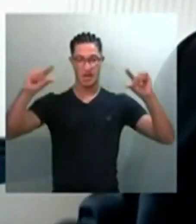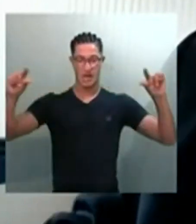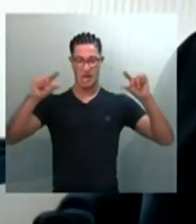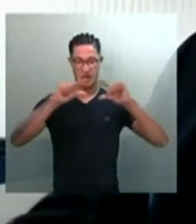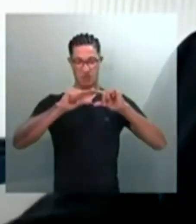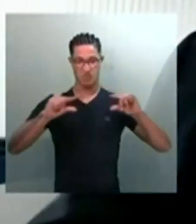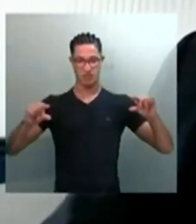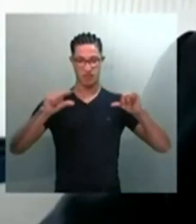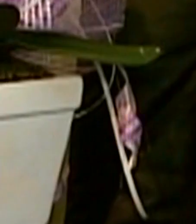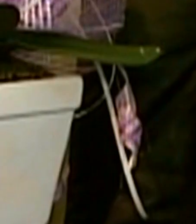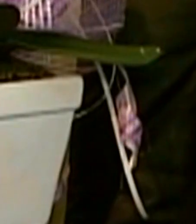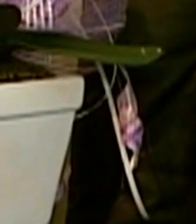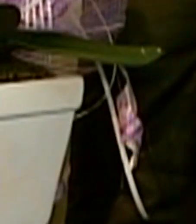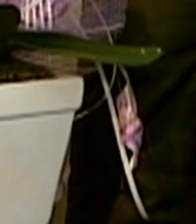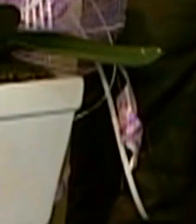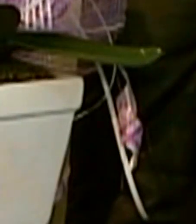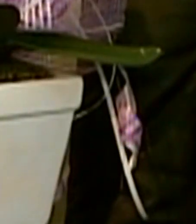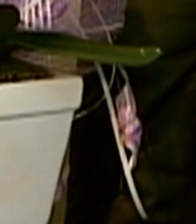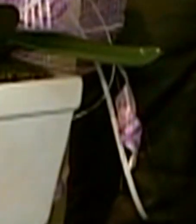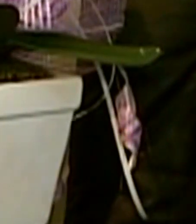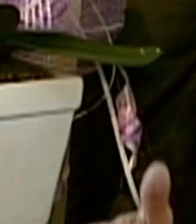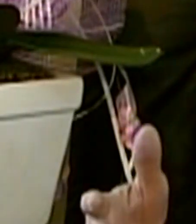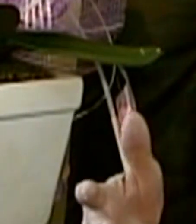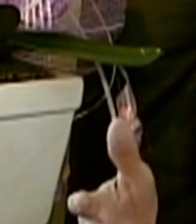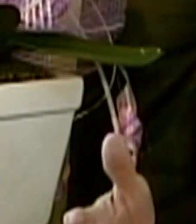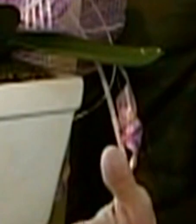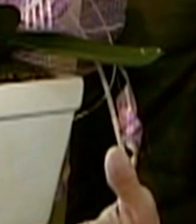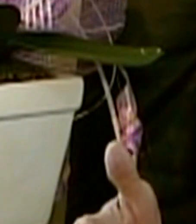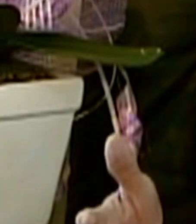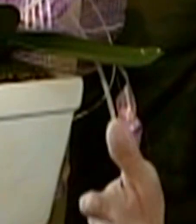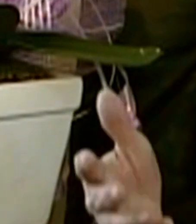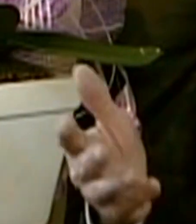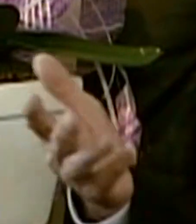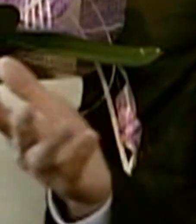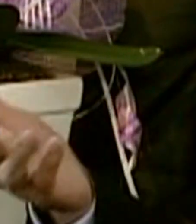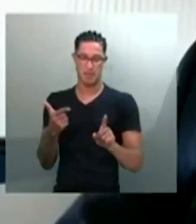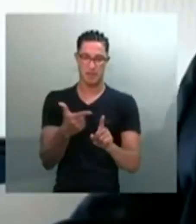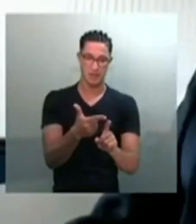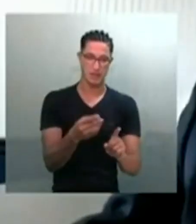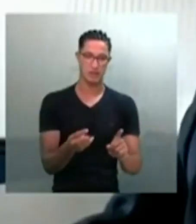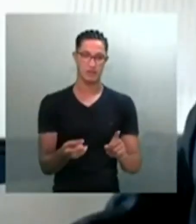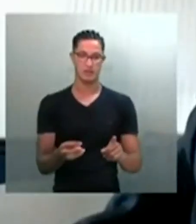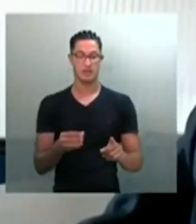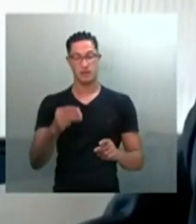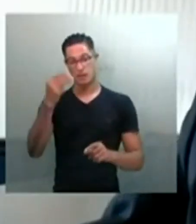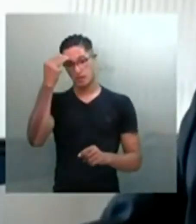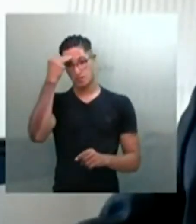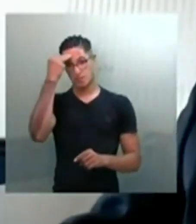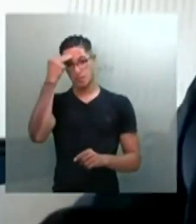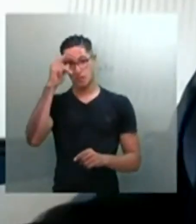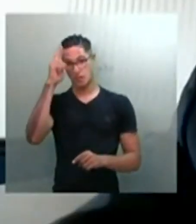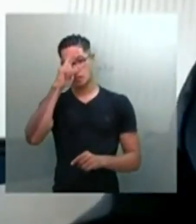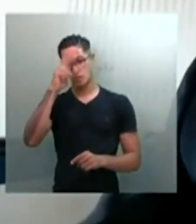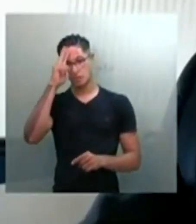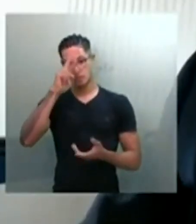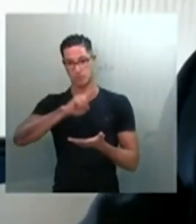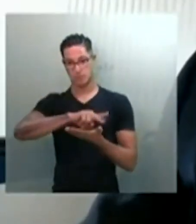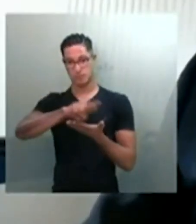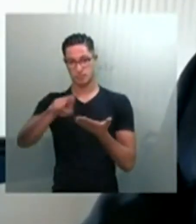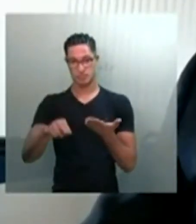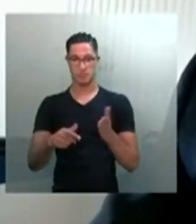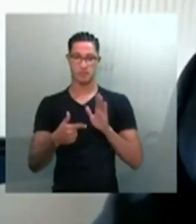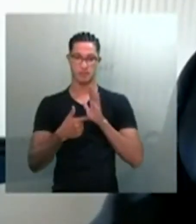relembrou a atuação marcante de Dom Evaristo Arnes no combate à ditadura militar. As memórias relatadas em diversas